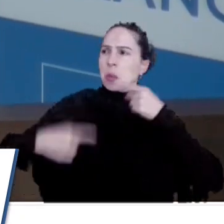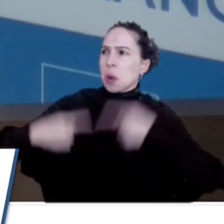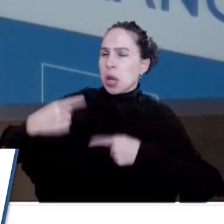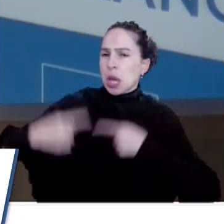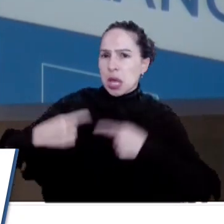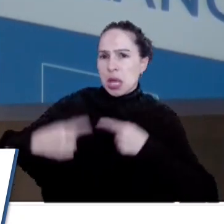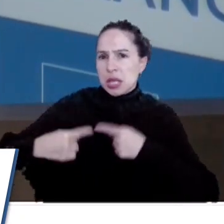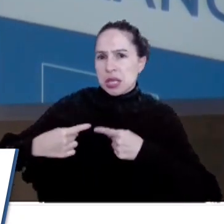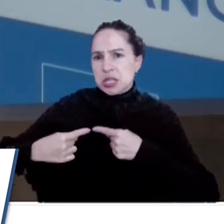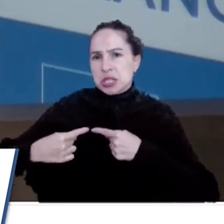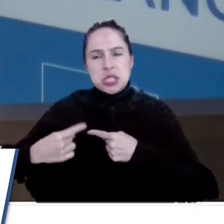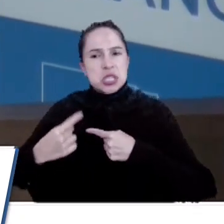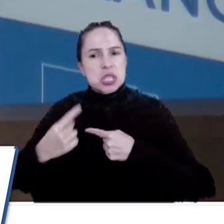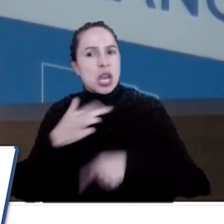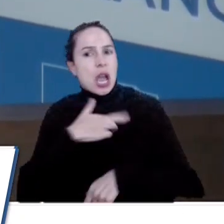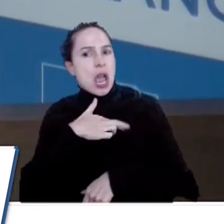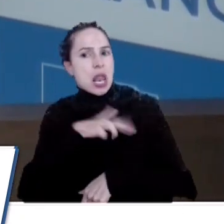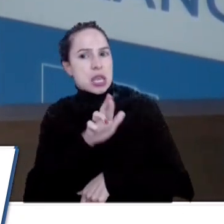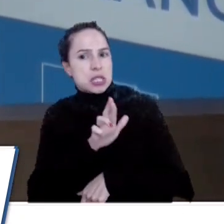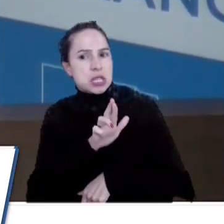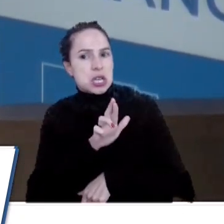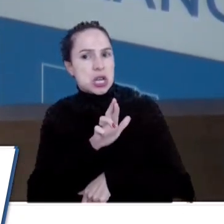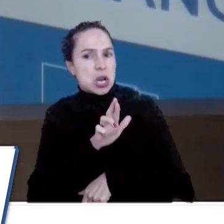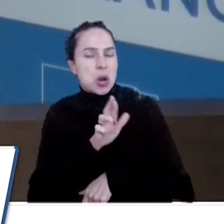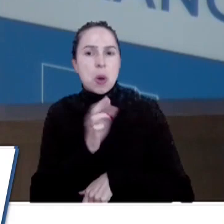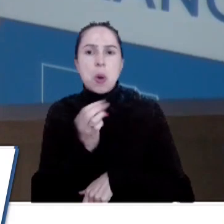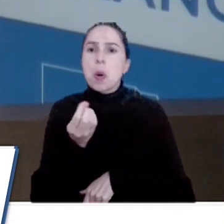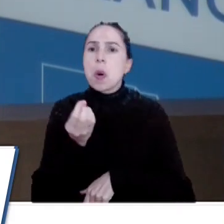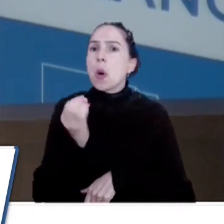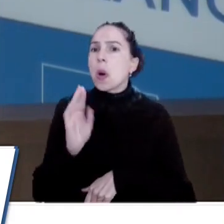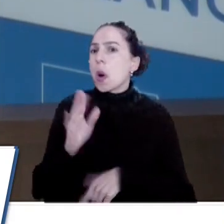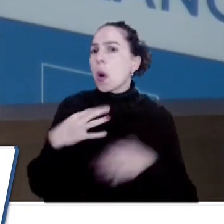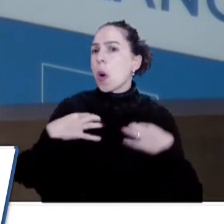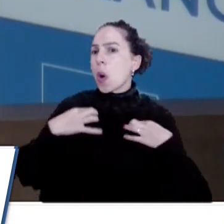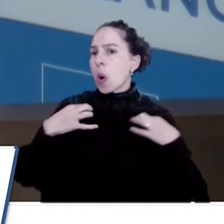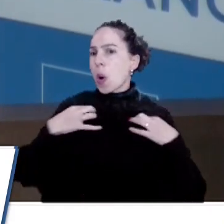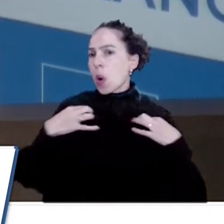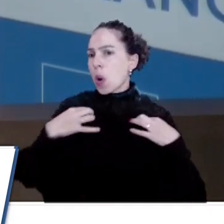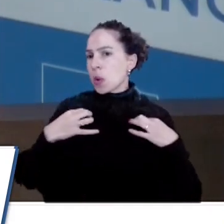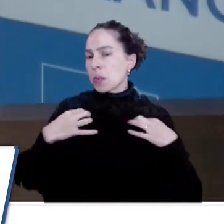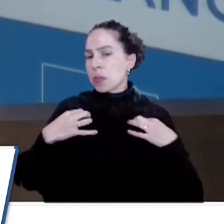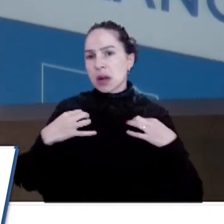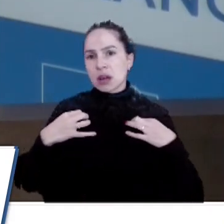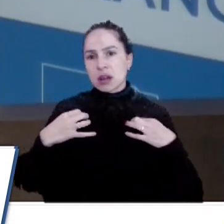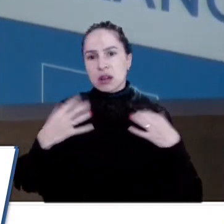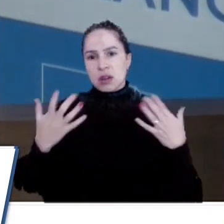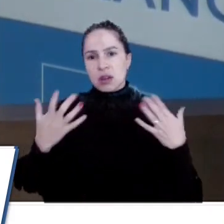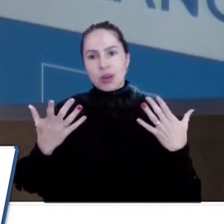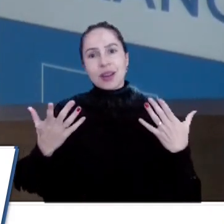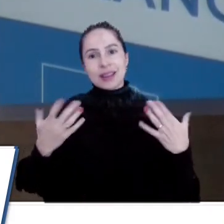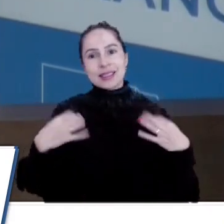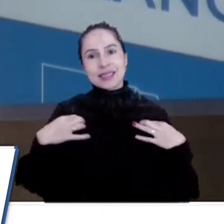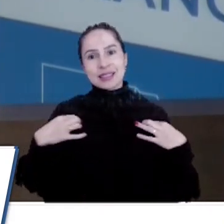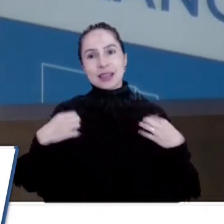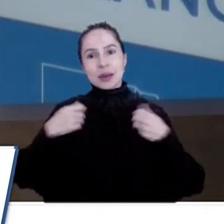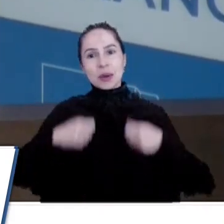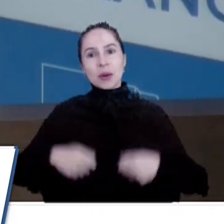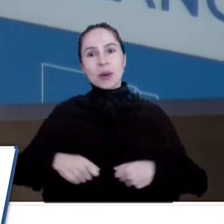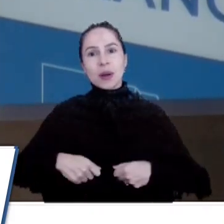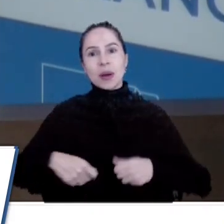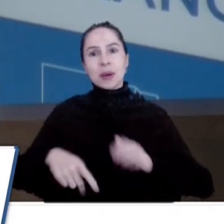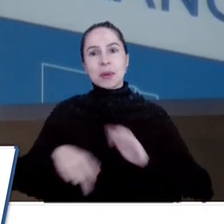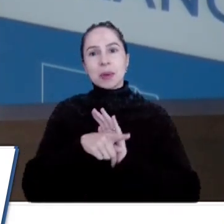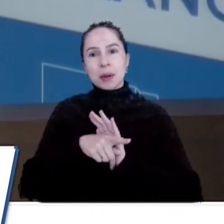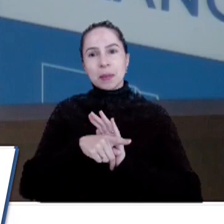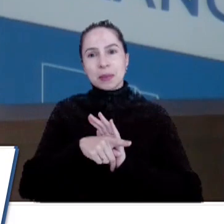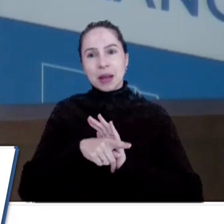nossa questão religiosa, ou mesmo a roupa que a gente usa, que hoje, por coincidência, eu estou aqui usando